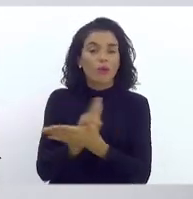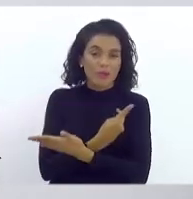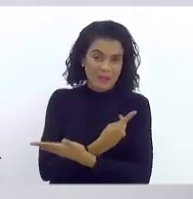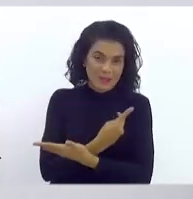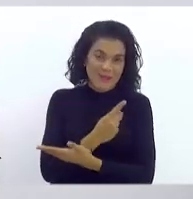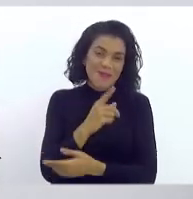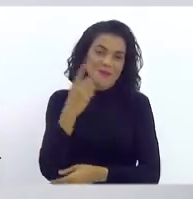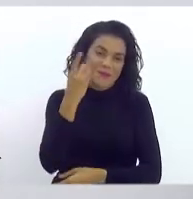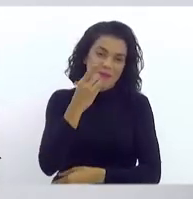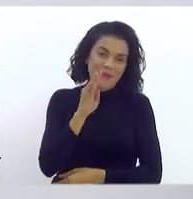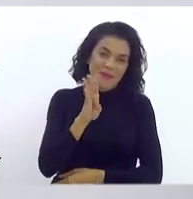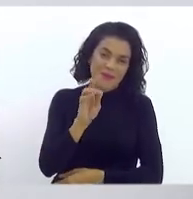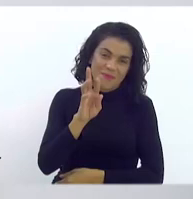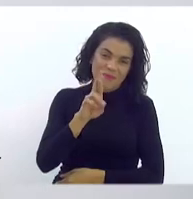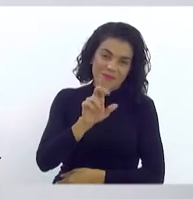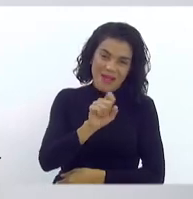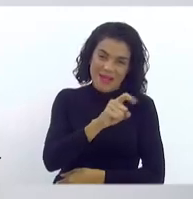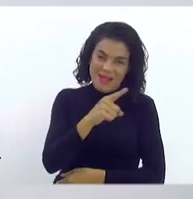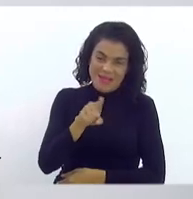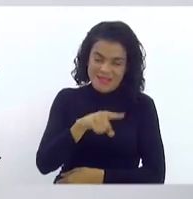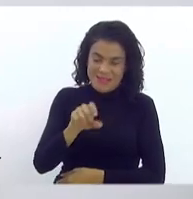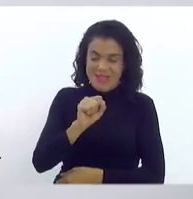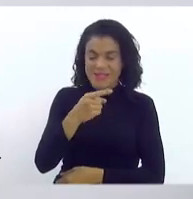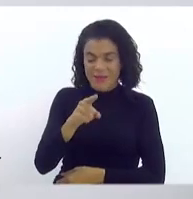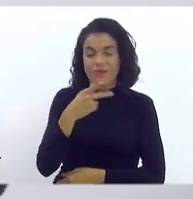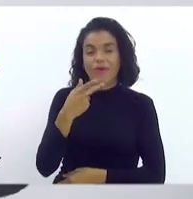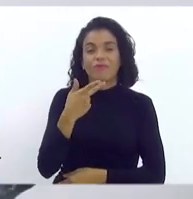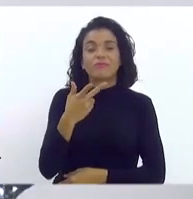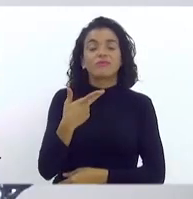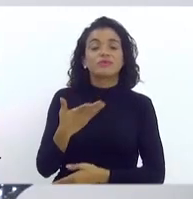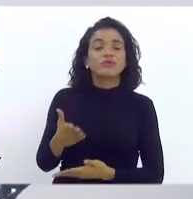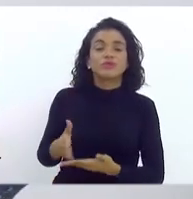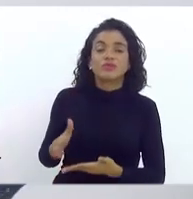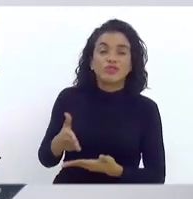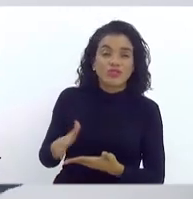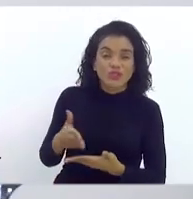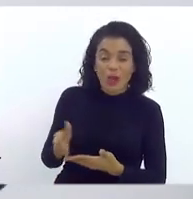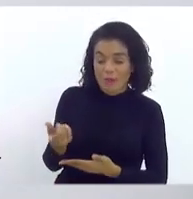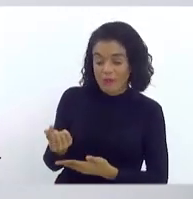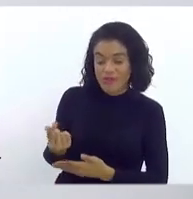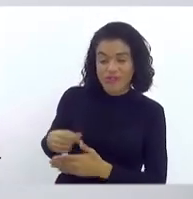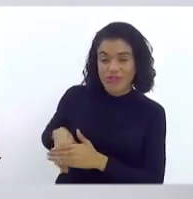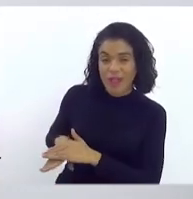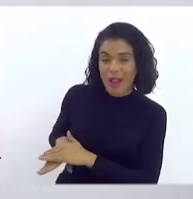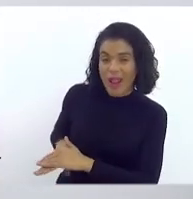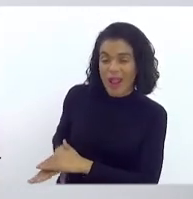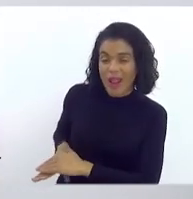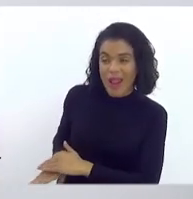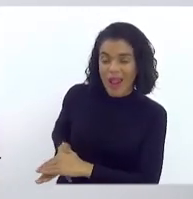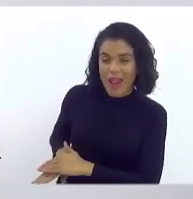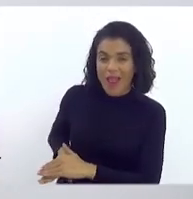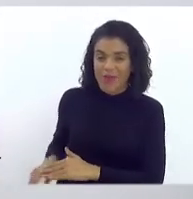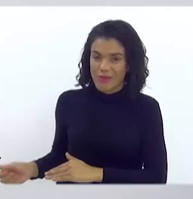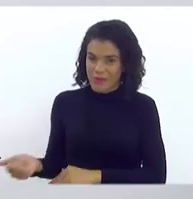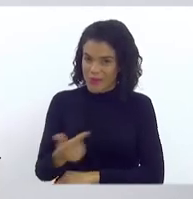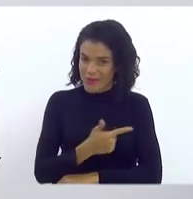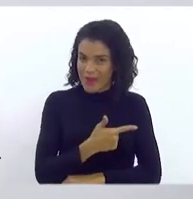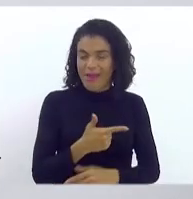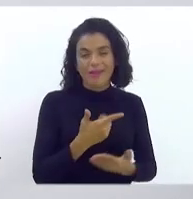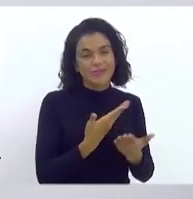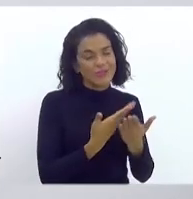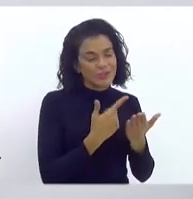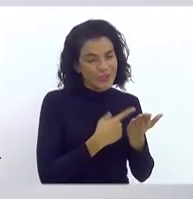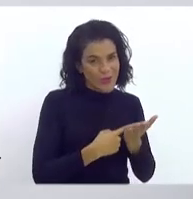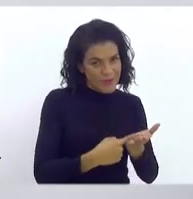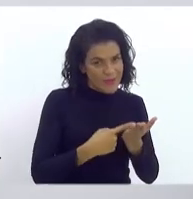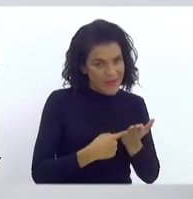Brazão falou, de uma maneira um pouco diferente, mas que sobra mais dinheiro no caixa da empresa do que foi combinado lá atrás na revisão